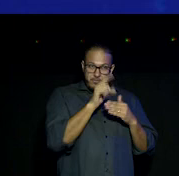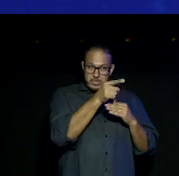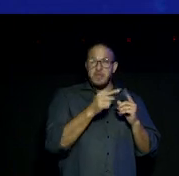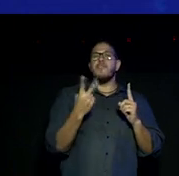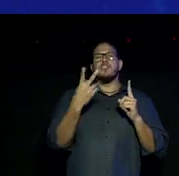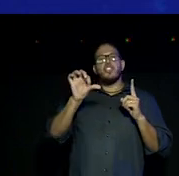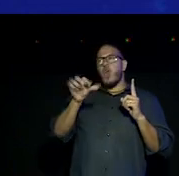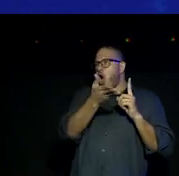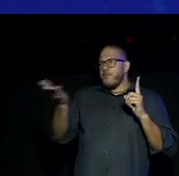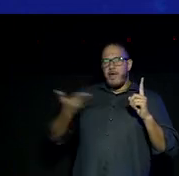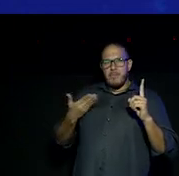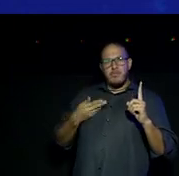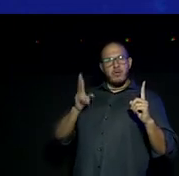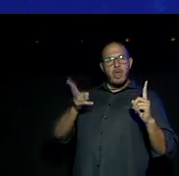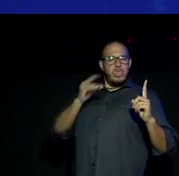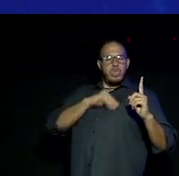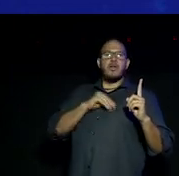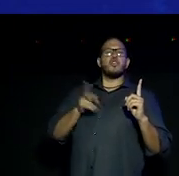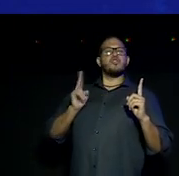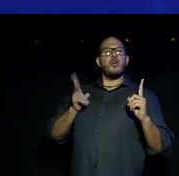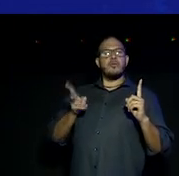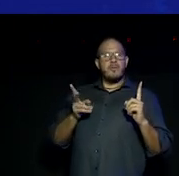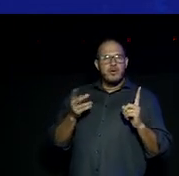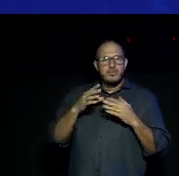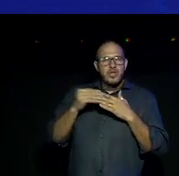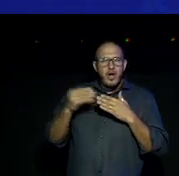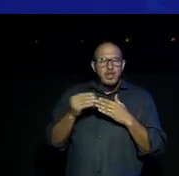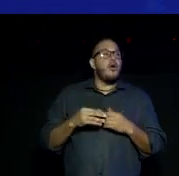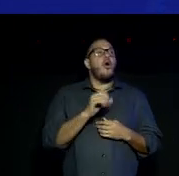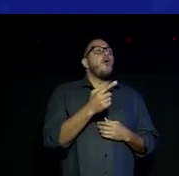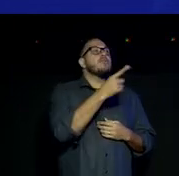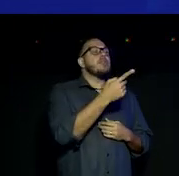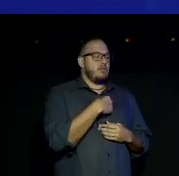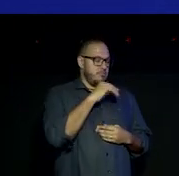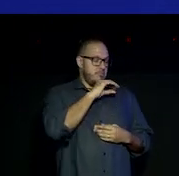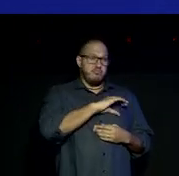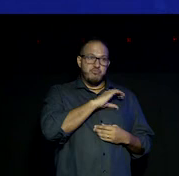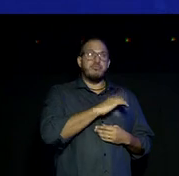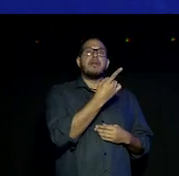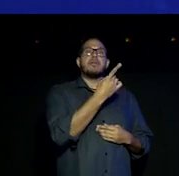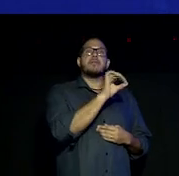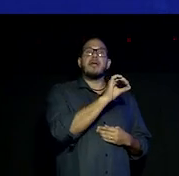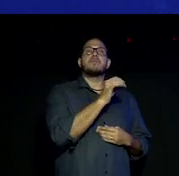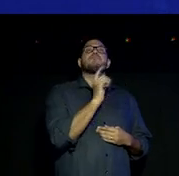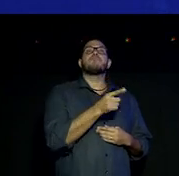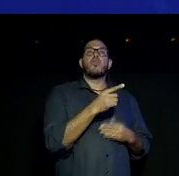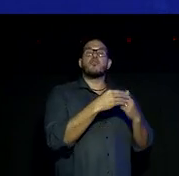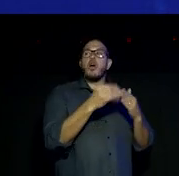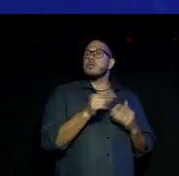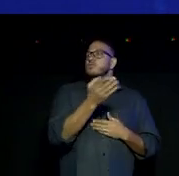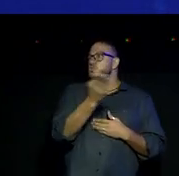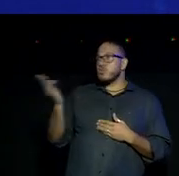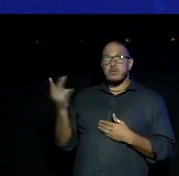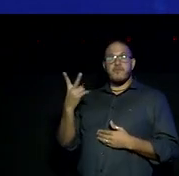2? Ou você prefere ganhar 10 mil dólares, sendo que todos os seus 29 colegas vão ganhar 20 mil